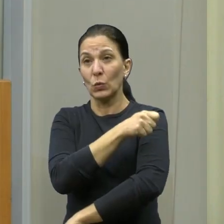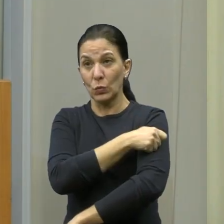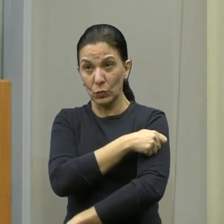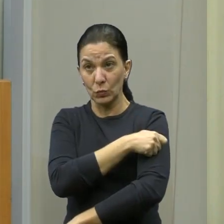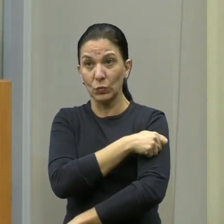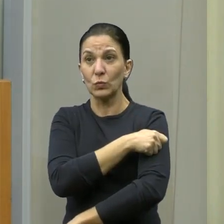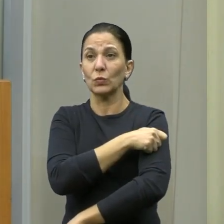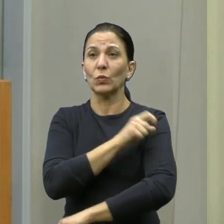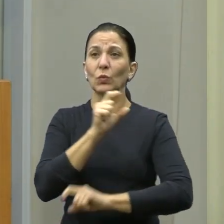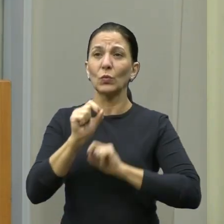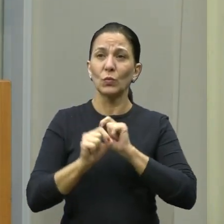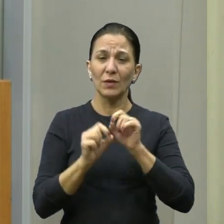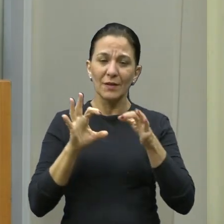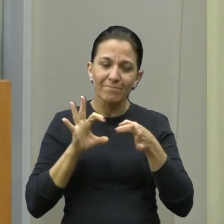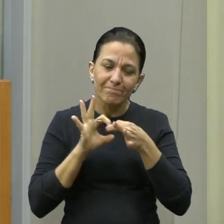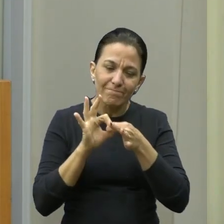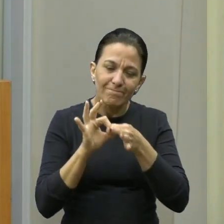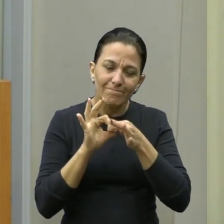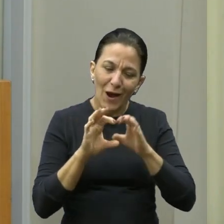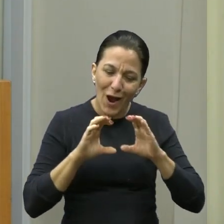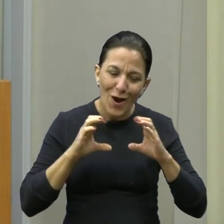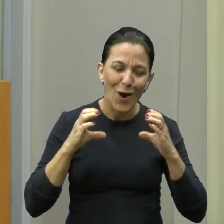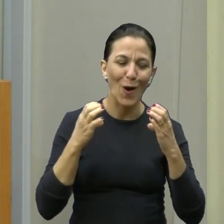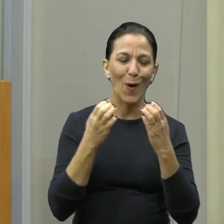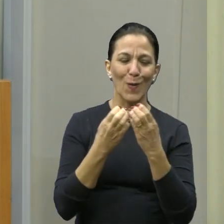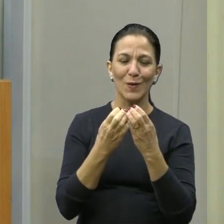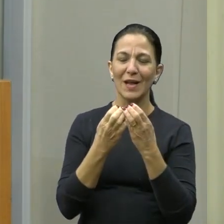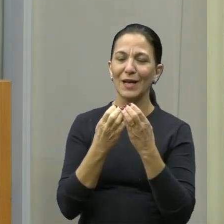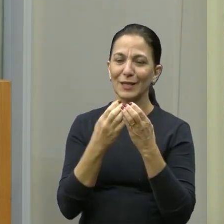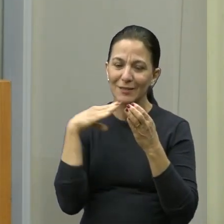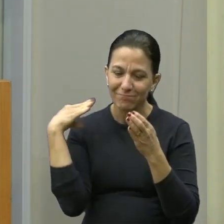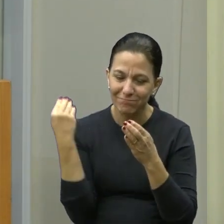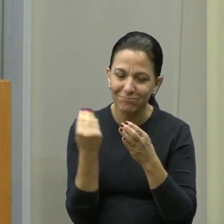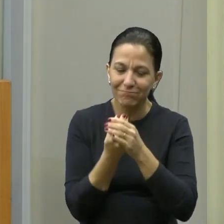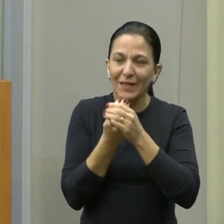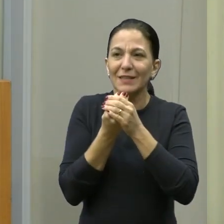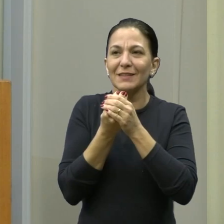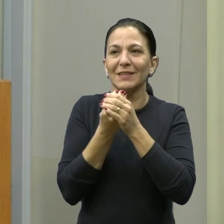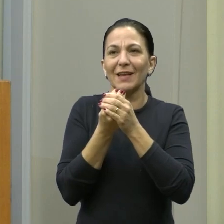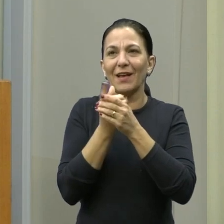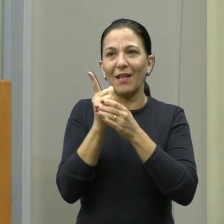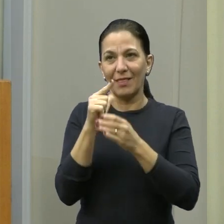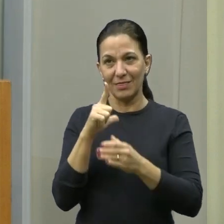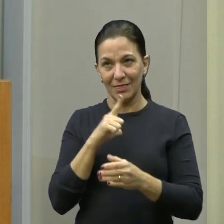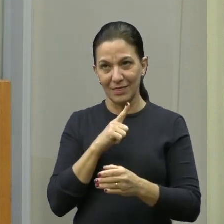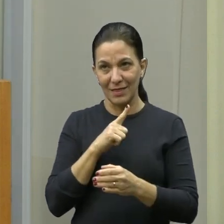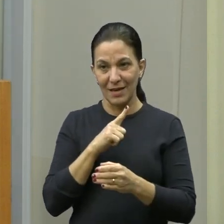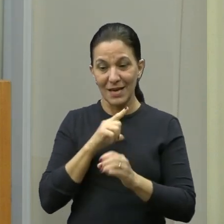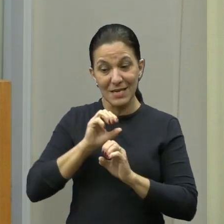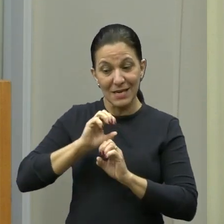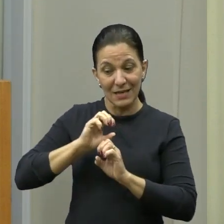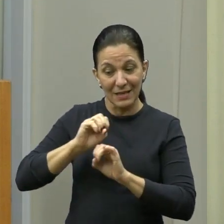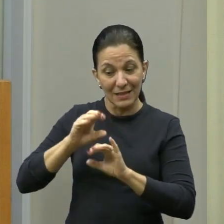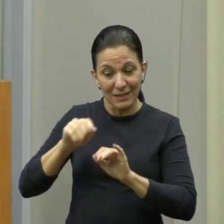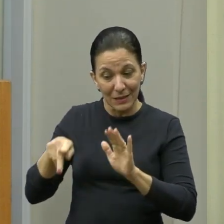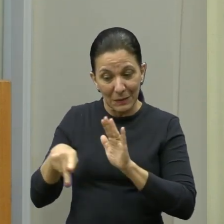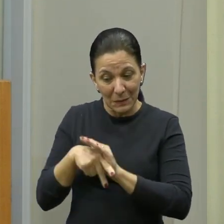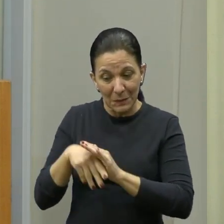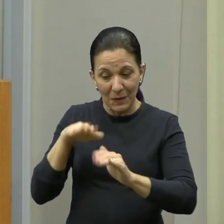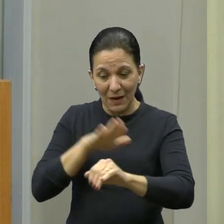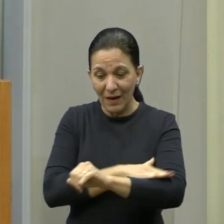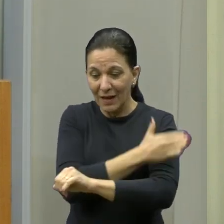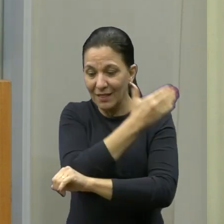estão intrinsecamente ligados a esta comunidade, a esta unidade, ao ensino do Gilda